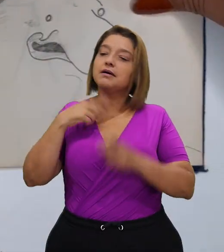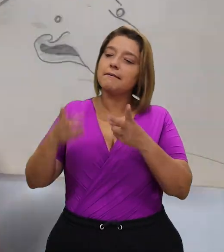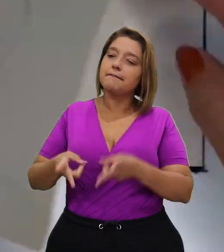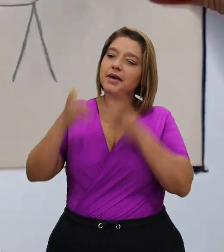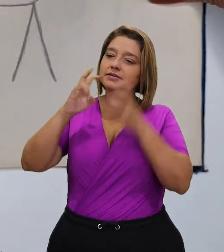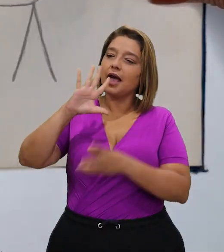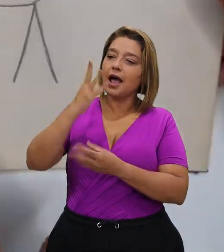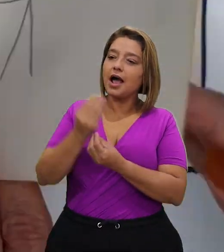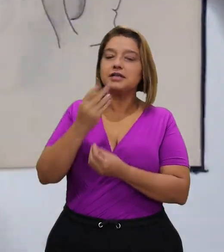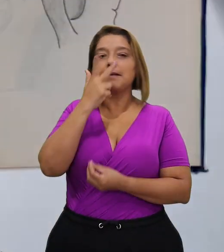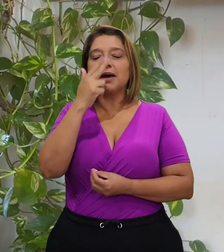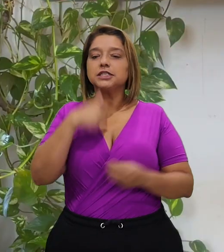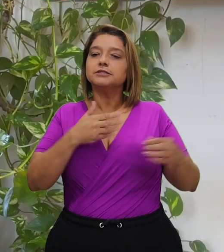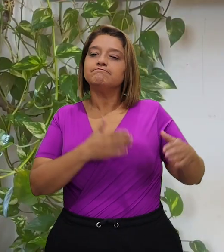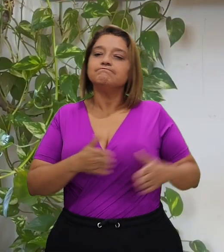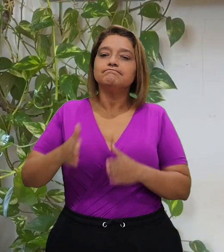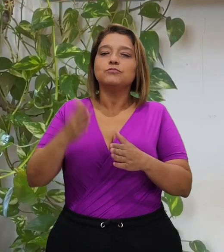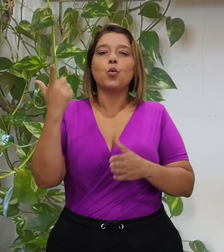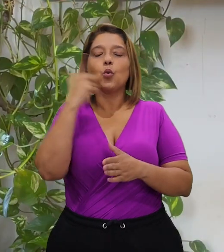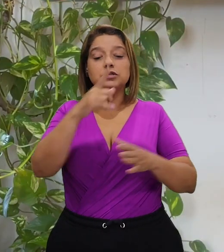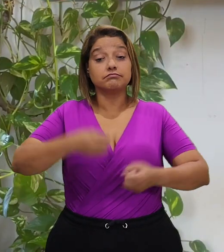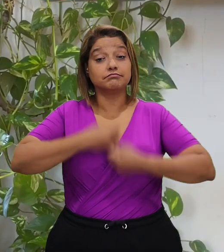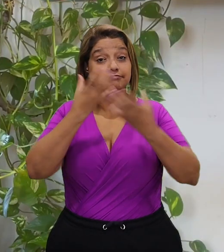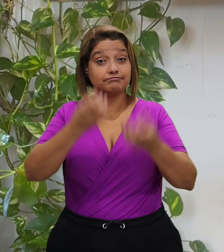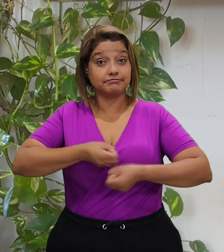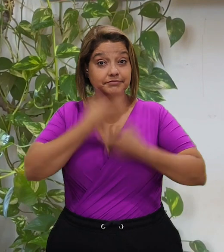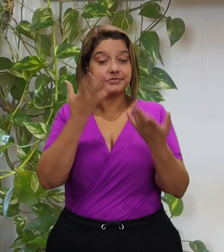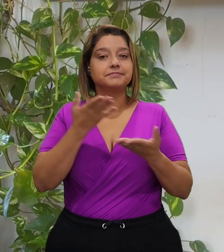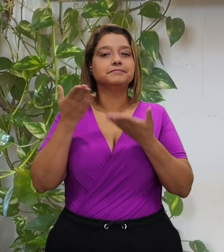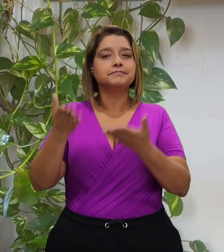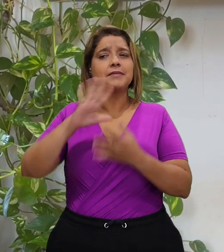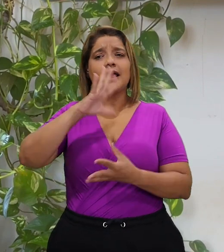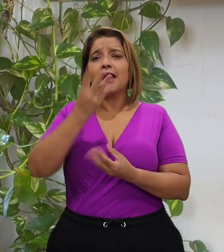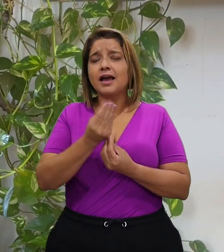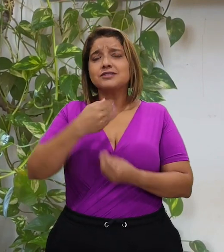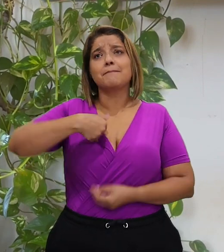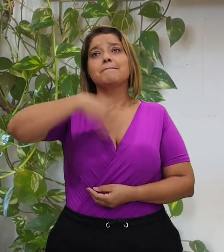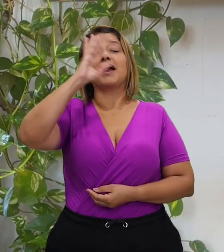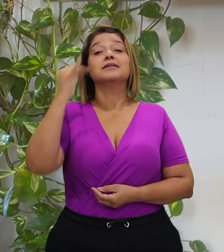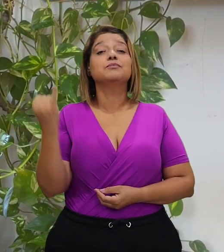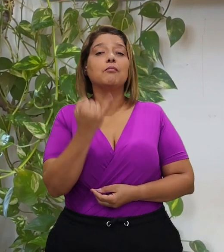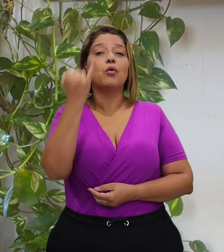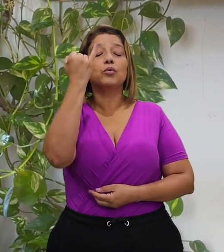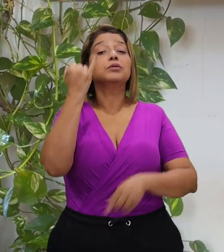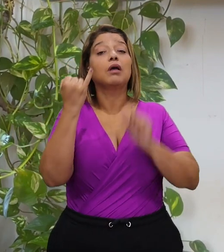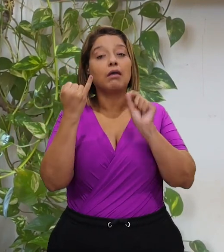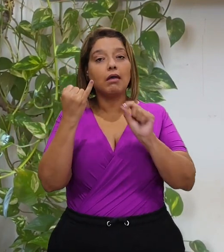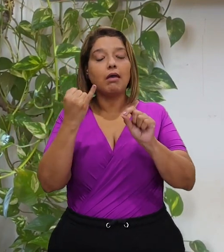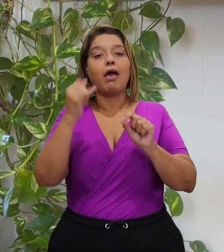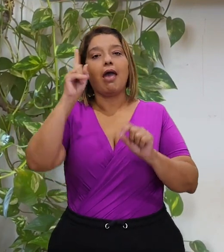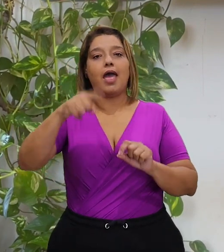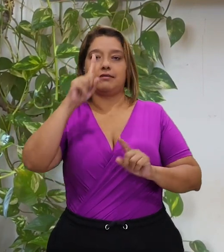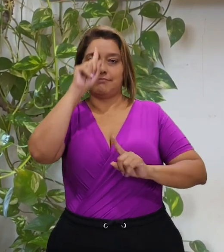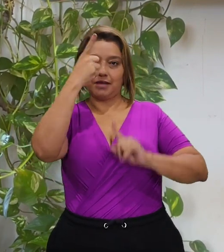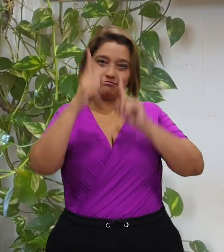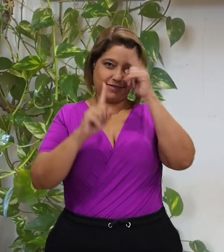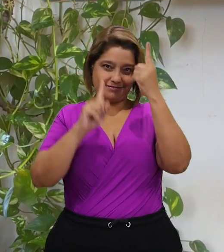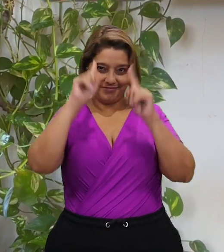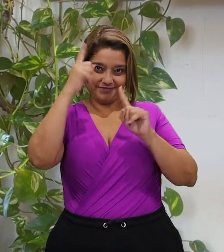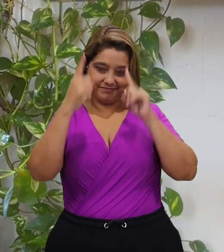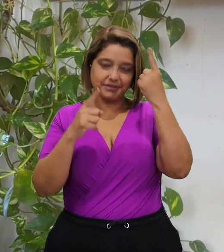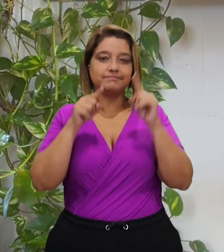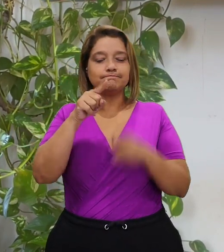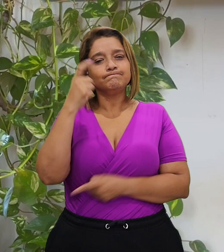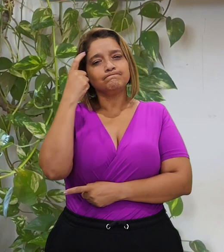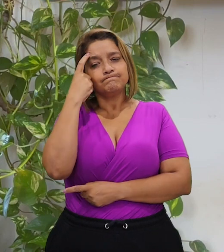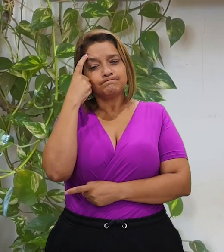E eu estou contando essa história porque eu vejo a arte como esse caminho da autoexpressão. E o que eu acho que a arte assim, tem de